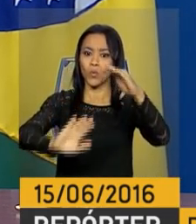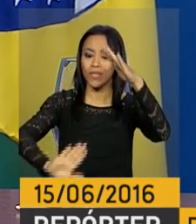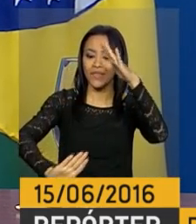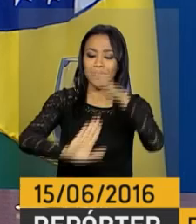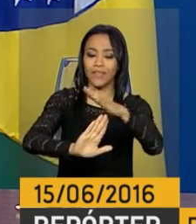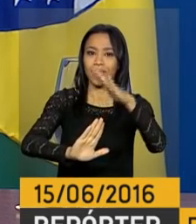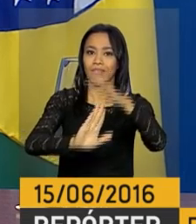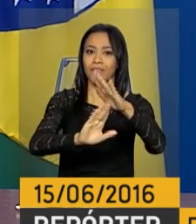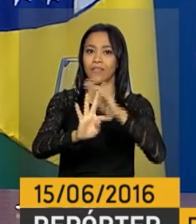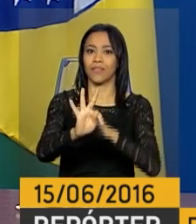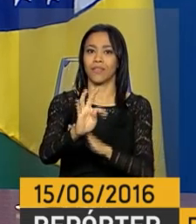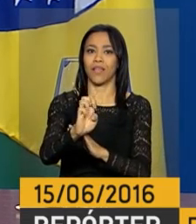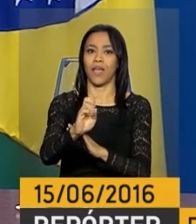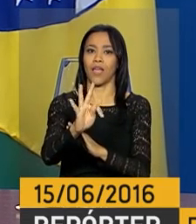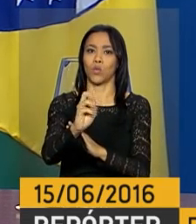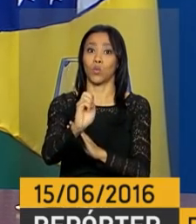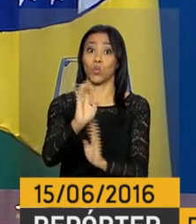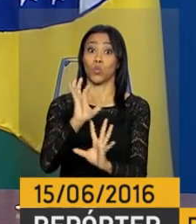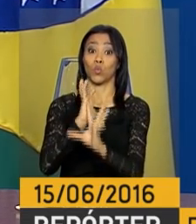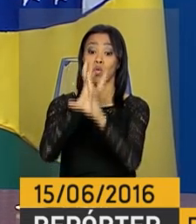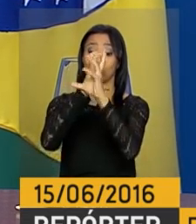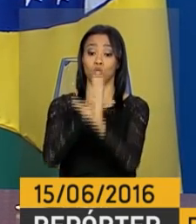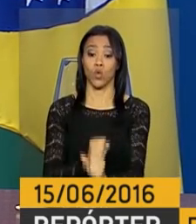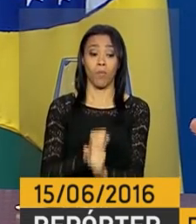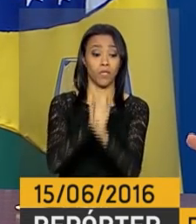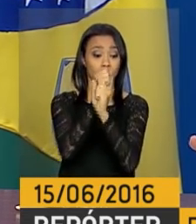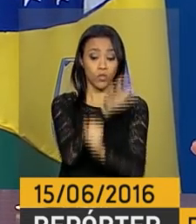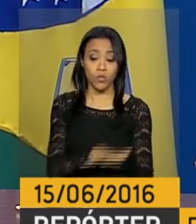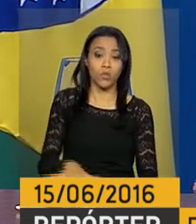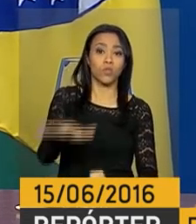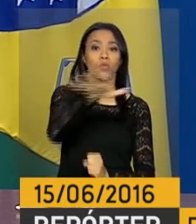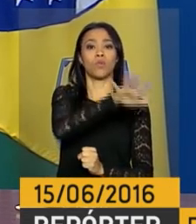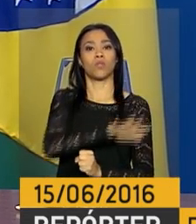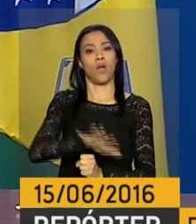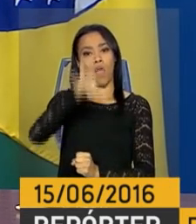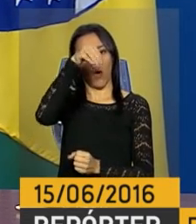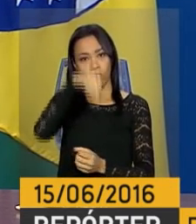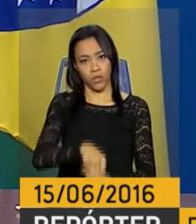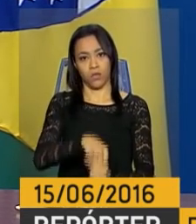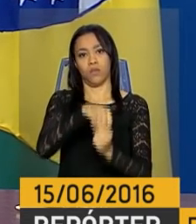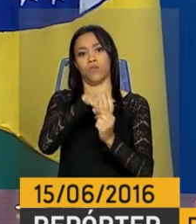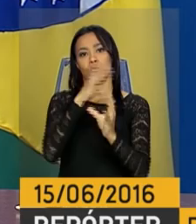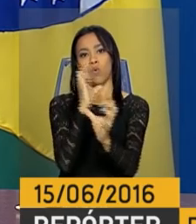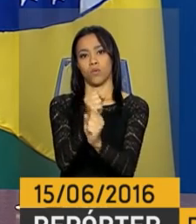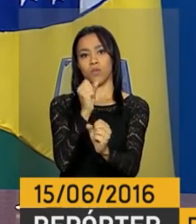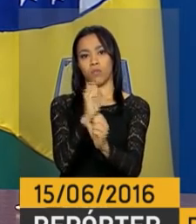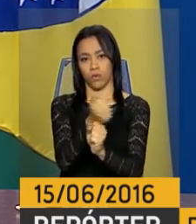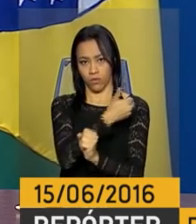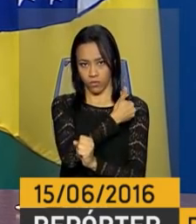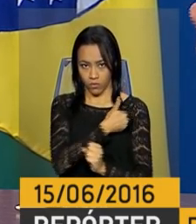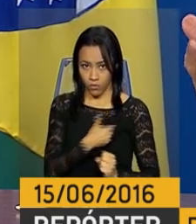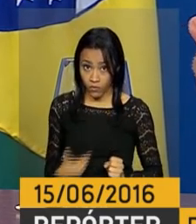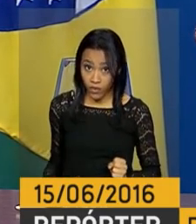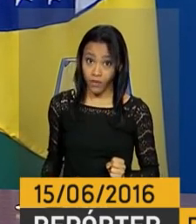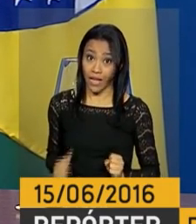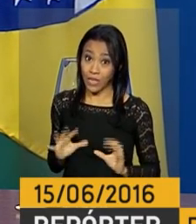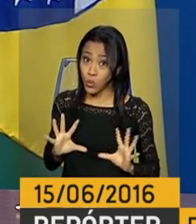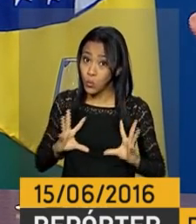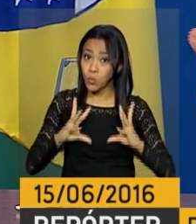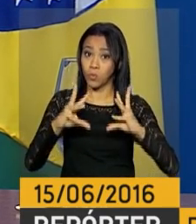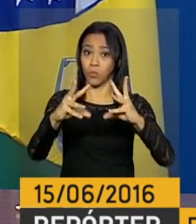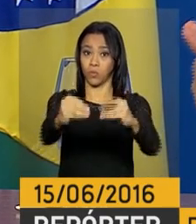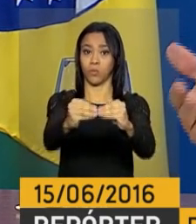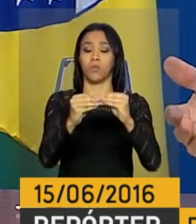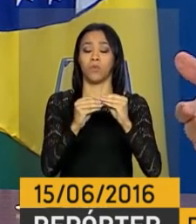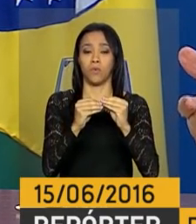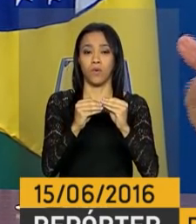uma limitação na expansão total das despesas do setor público brasileiro, não é? E aí se